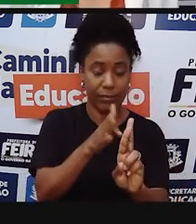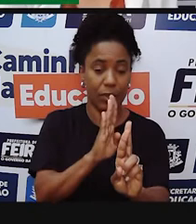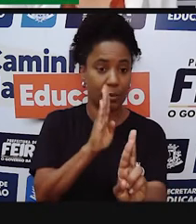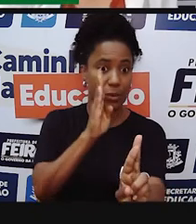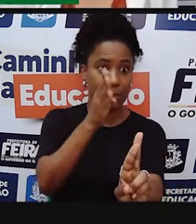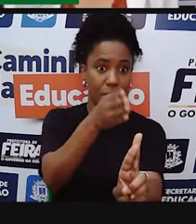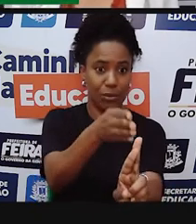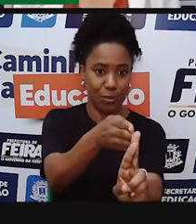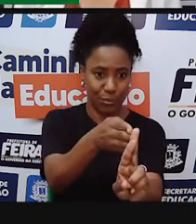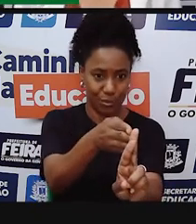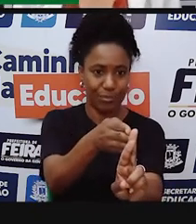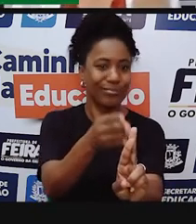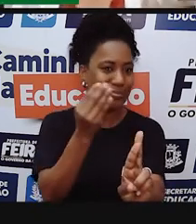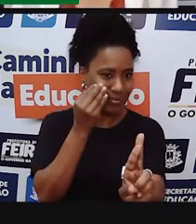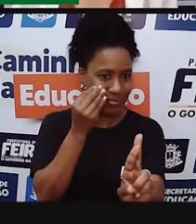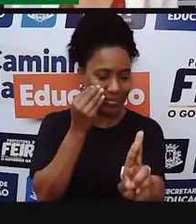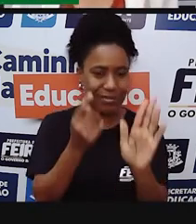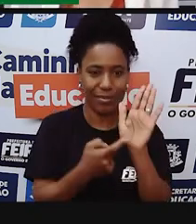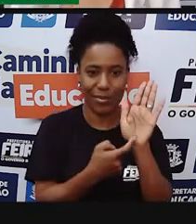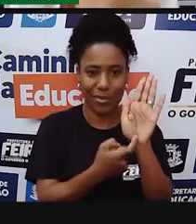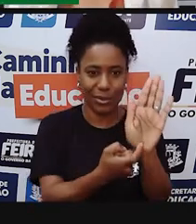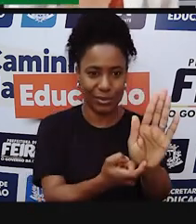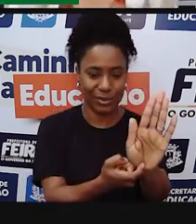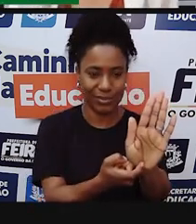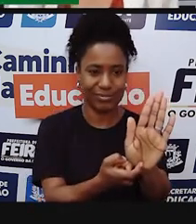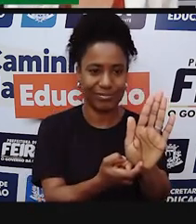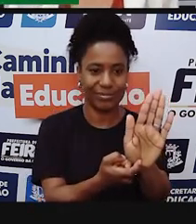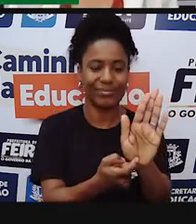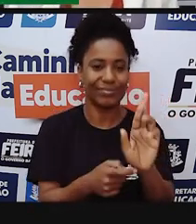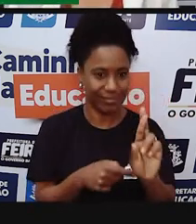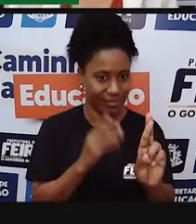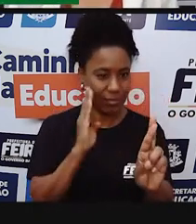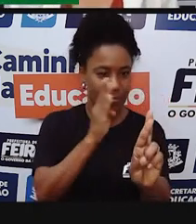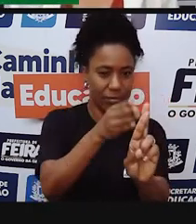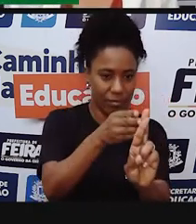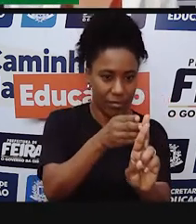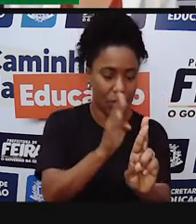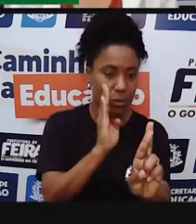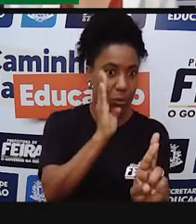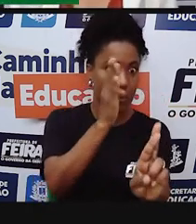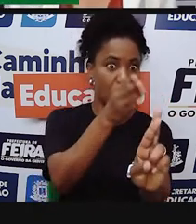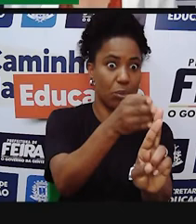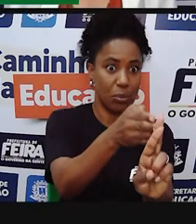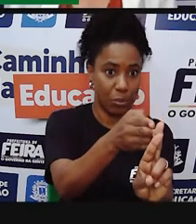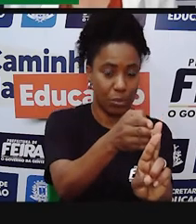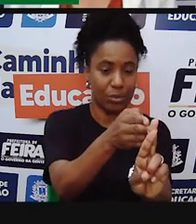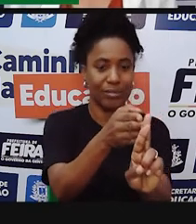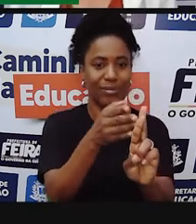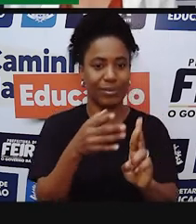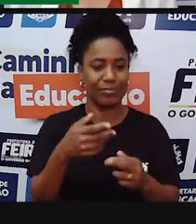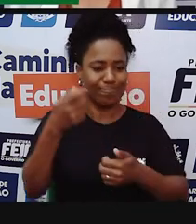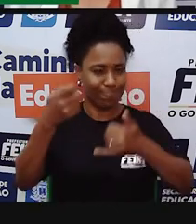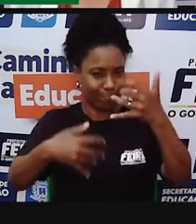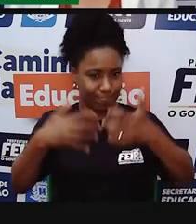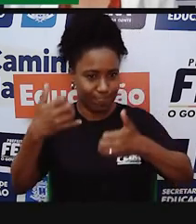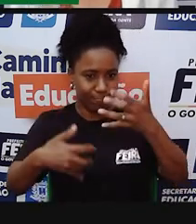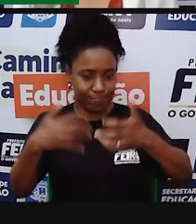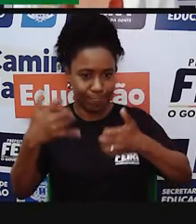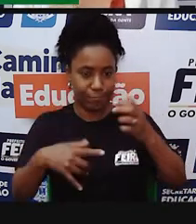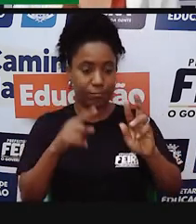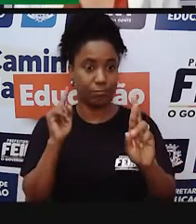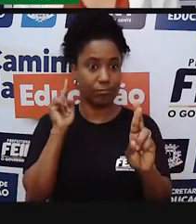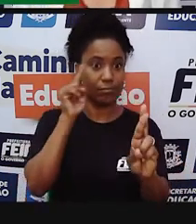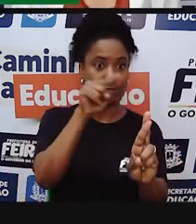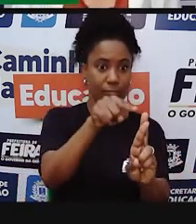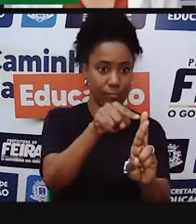demonstrar a posição de um elemento durante a nossa fala durante o nosso disco Ok